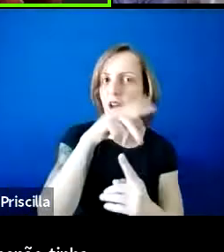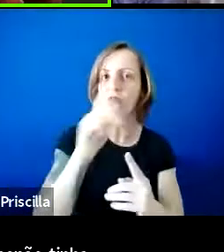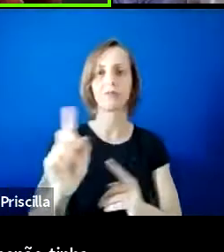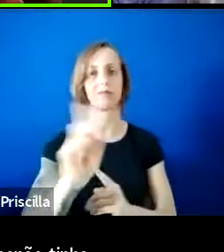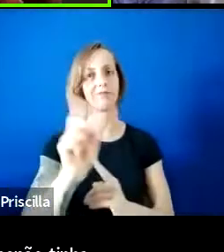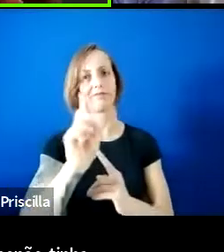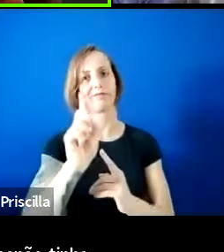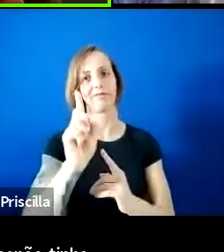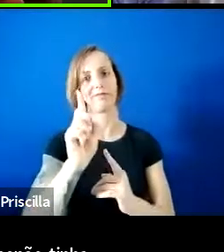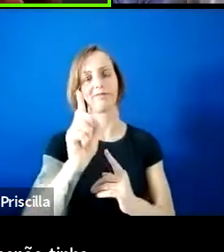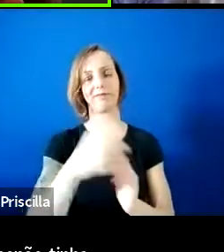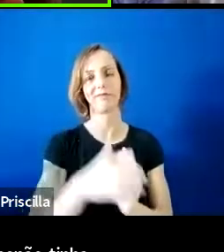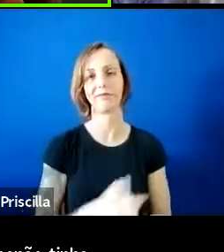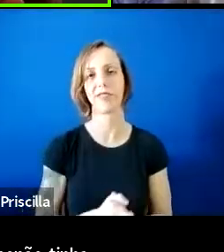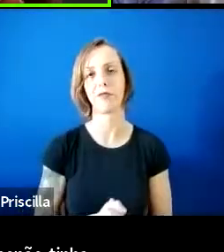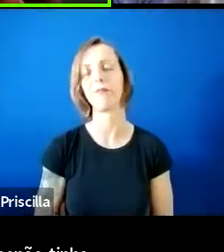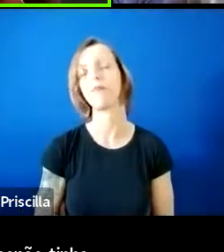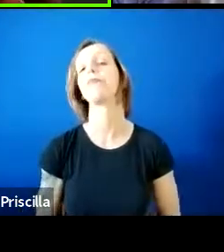de muita luta, de